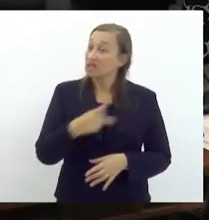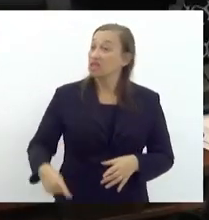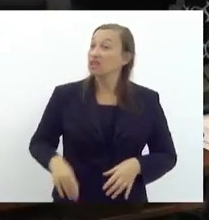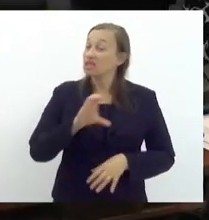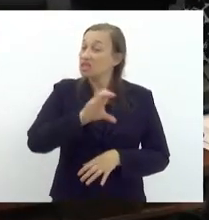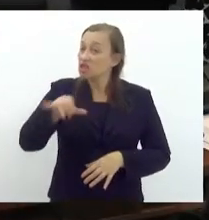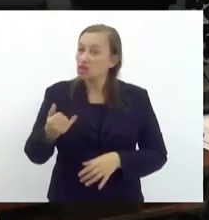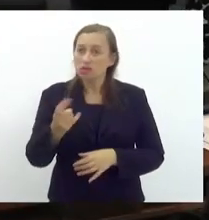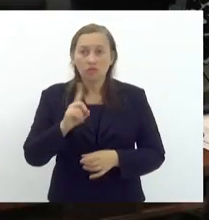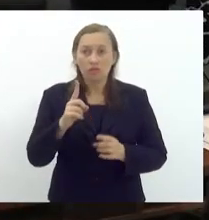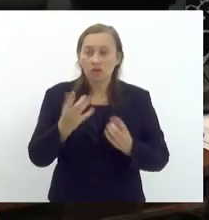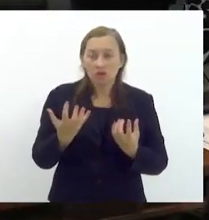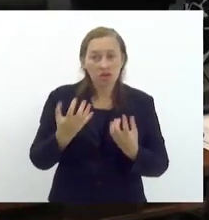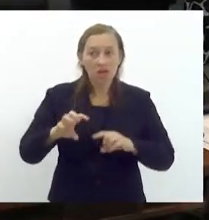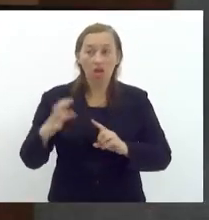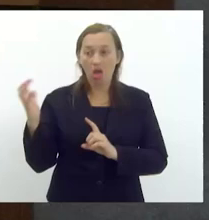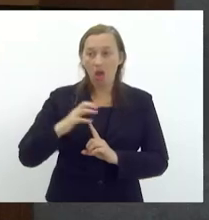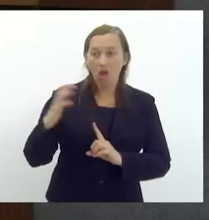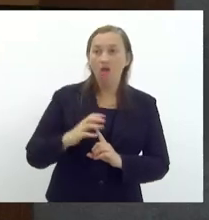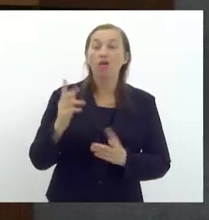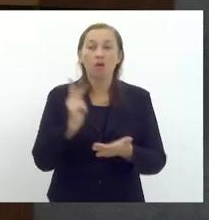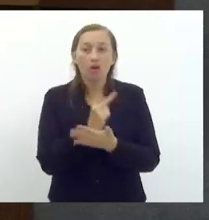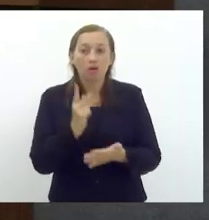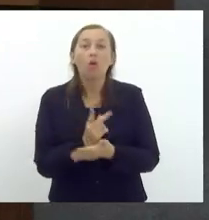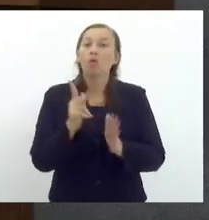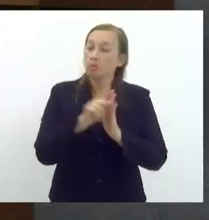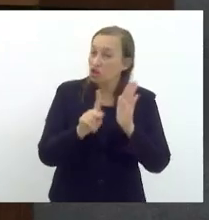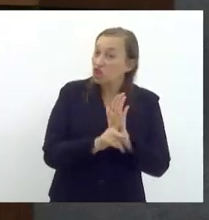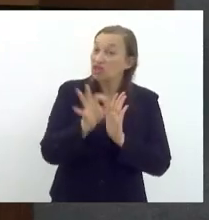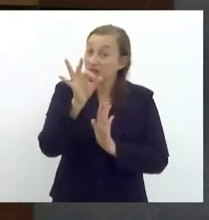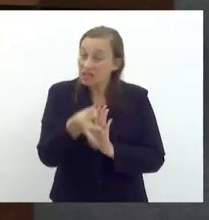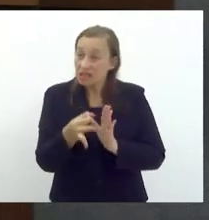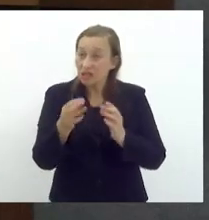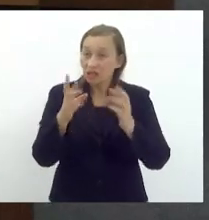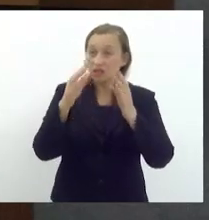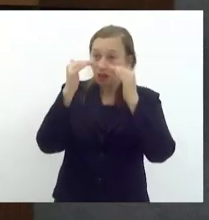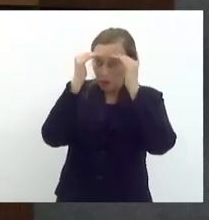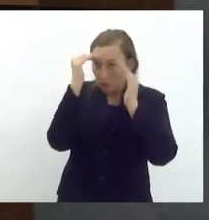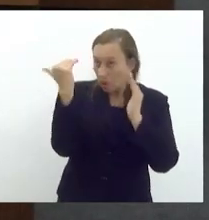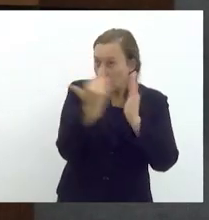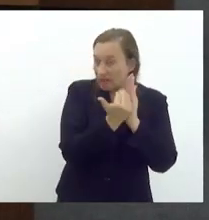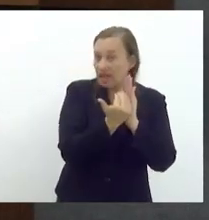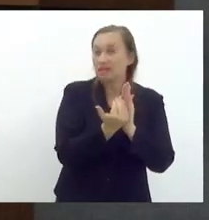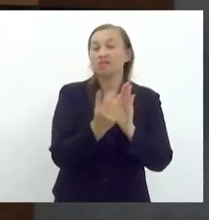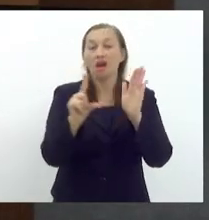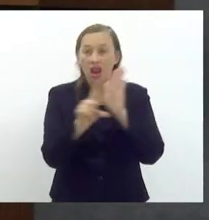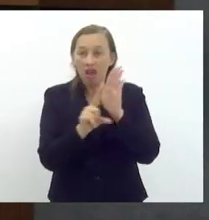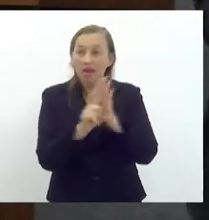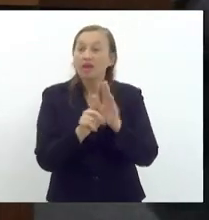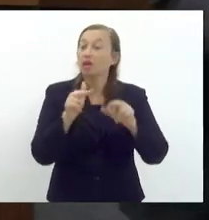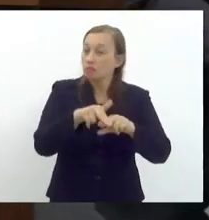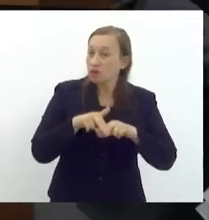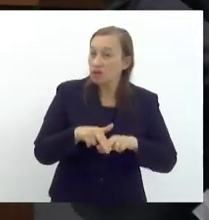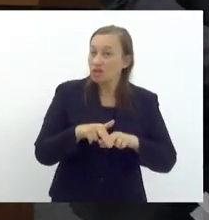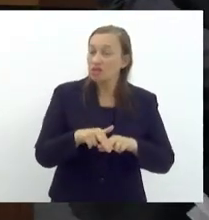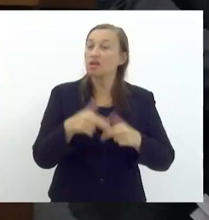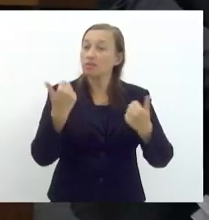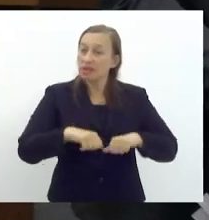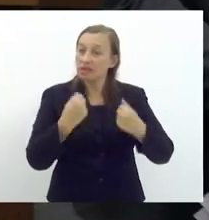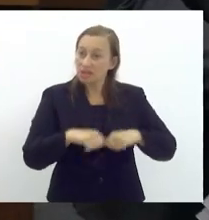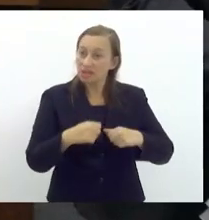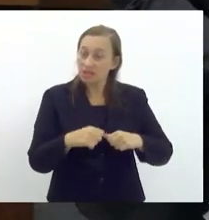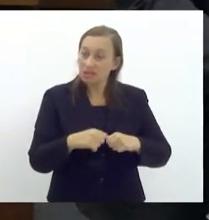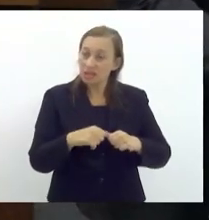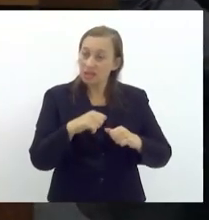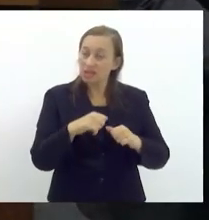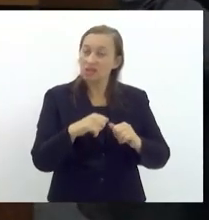esse tipo de indução erro o projeto está correto porque cumpre os requisitos dispostos da Lei e portanto tem que revogar o projeto da